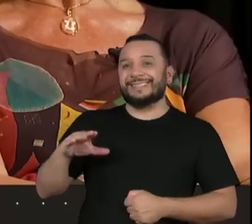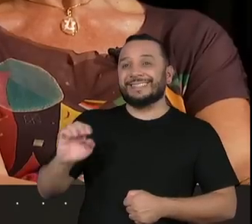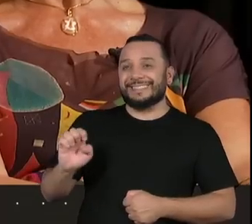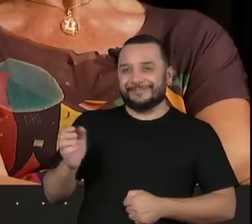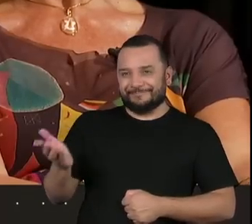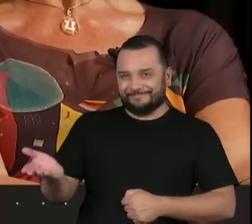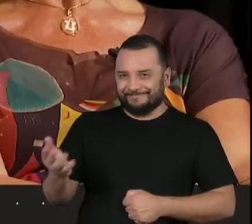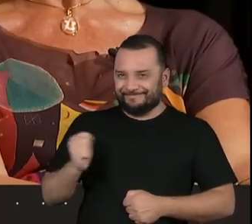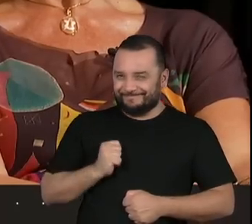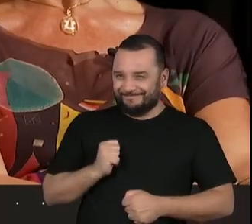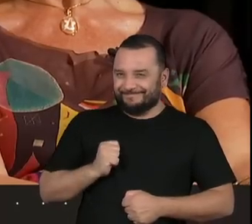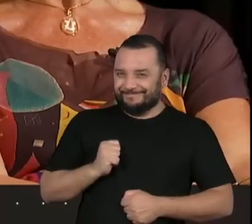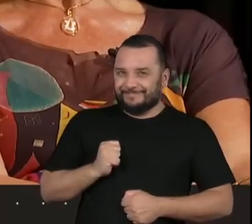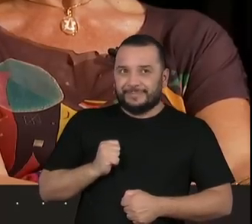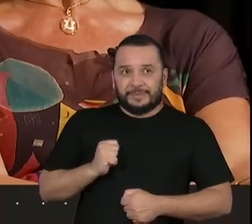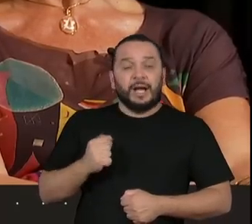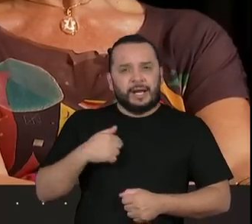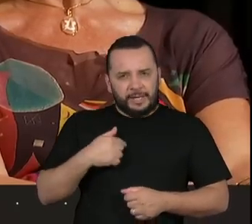material,